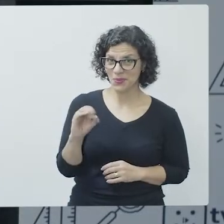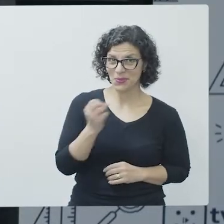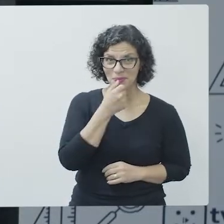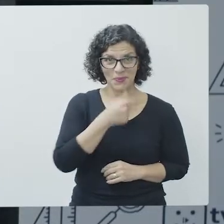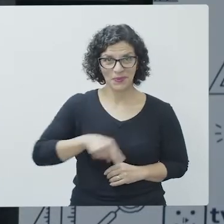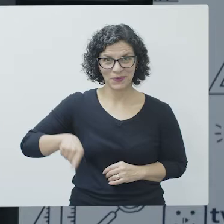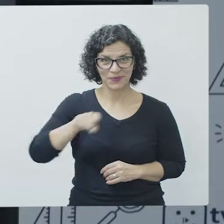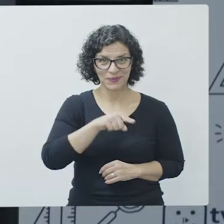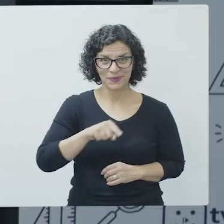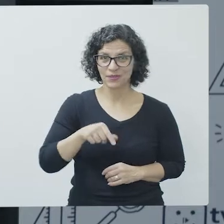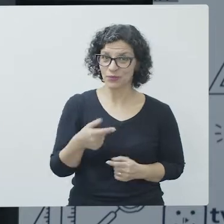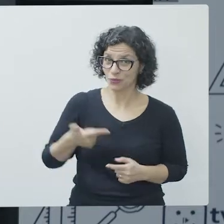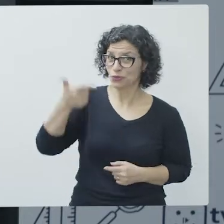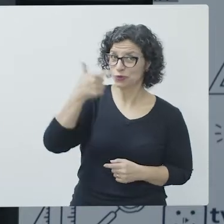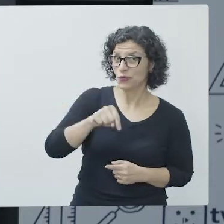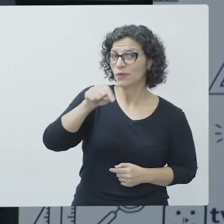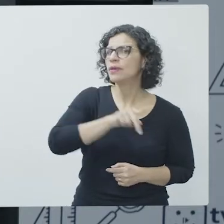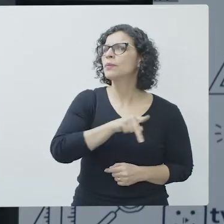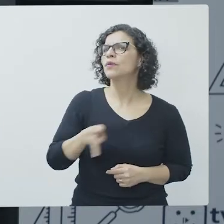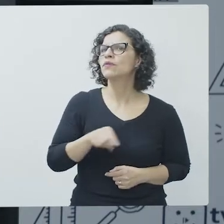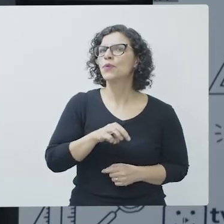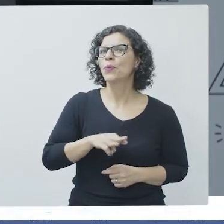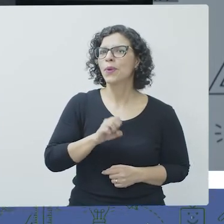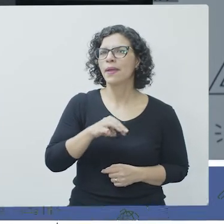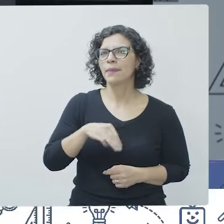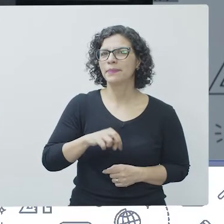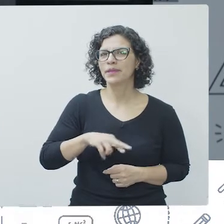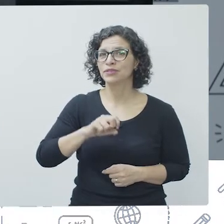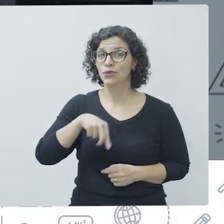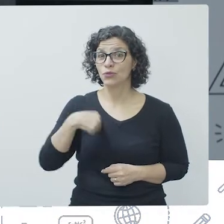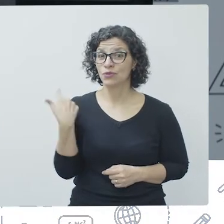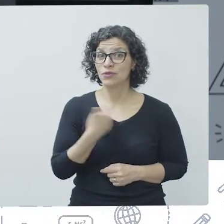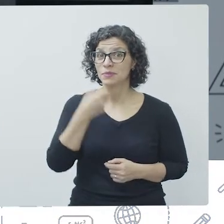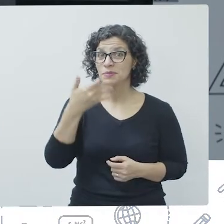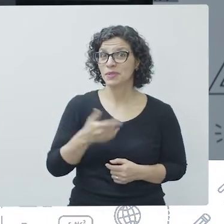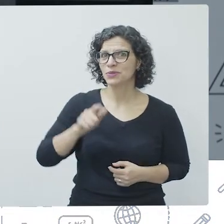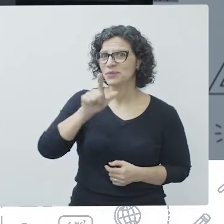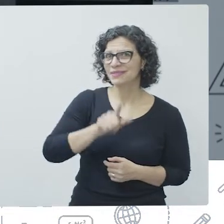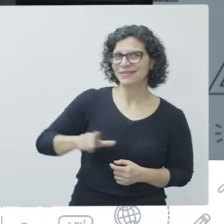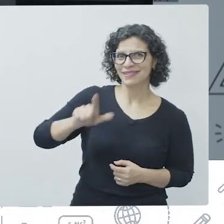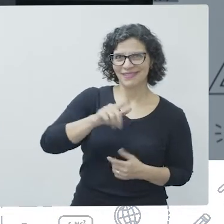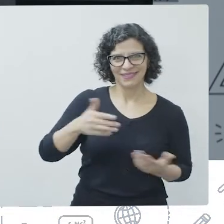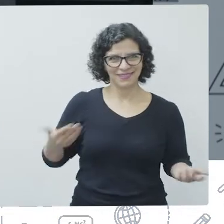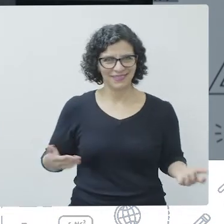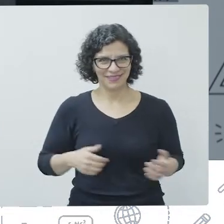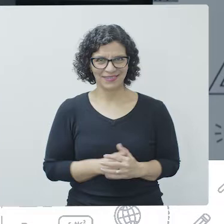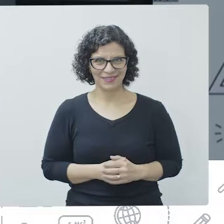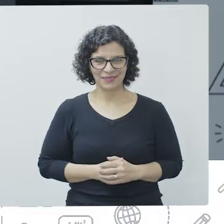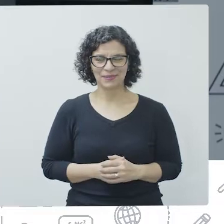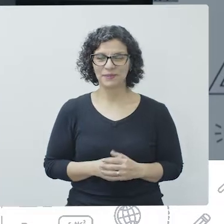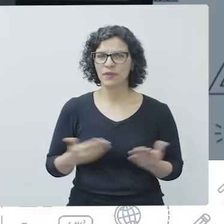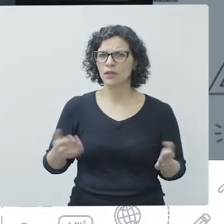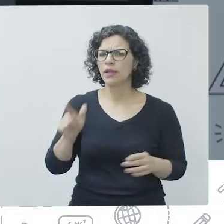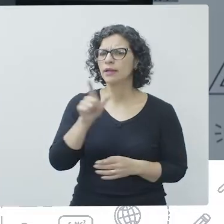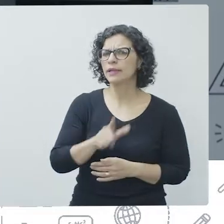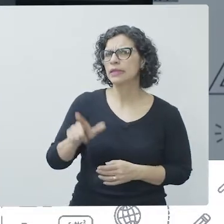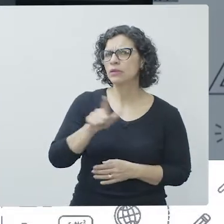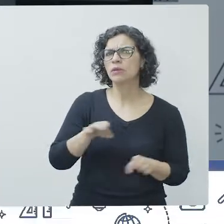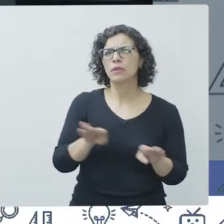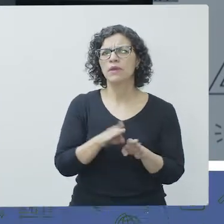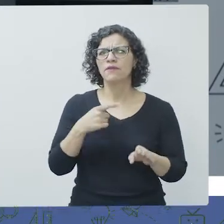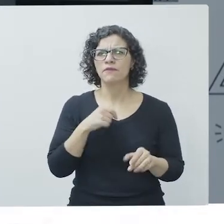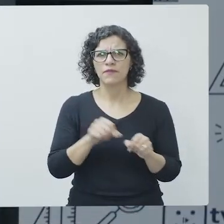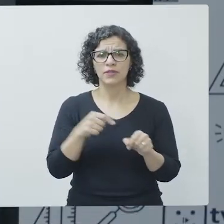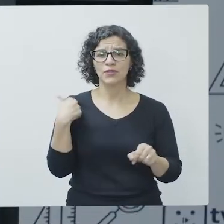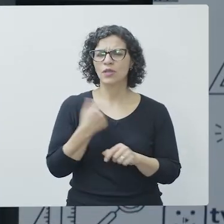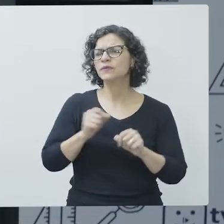Olá pessoal, tudo bem com vocês? Estou de volta. Quem? Professor Emerson, para nós falarmos sobre o quê? Literatura. E a literatura vai nos